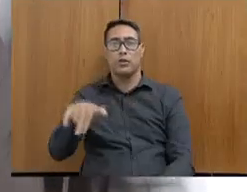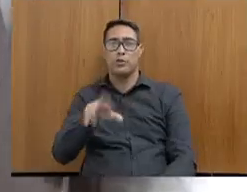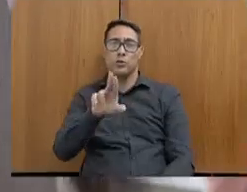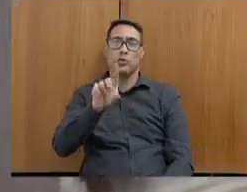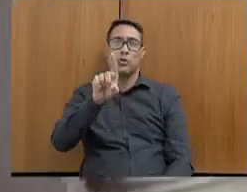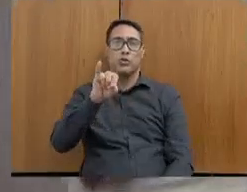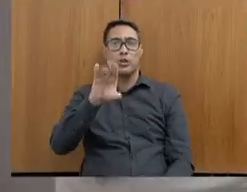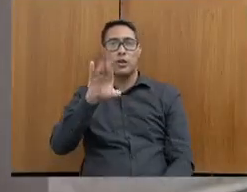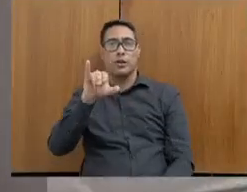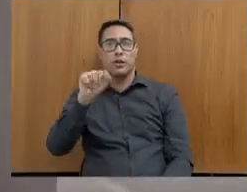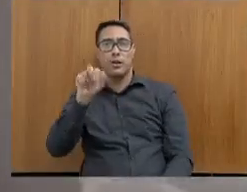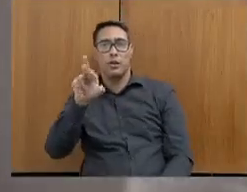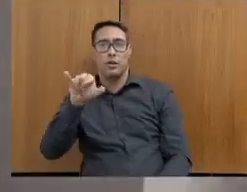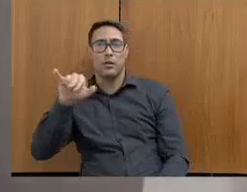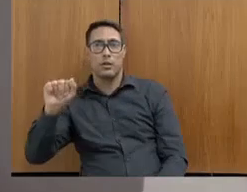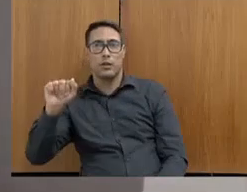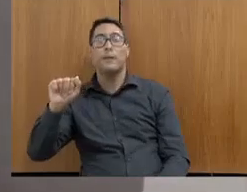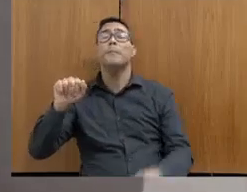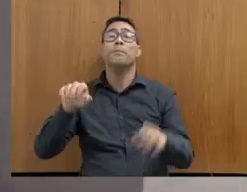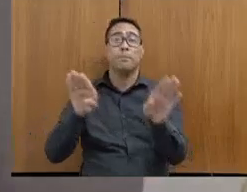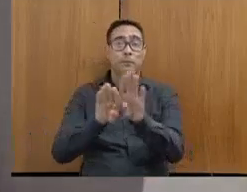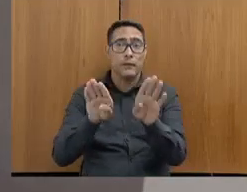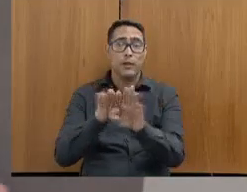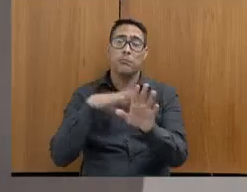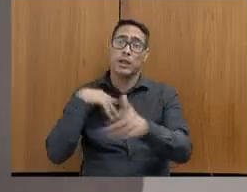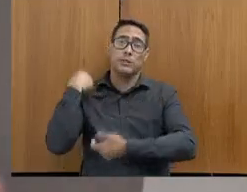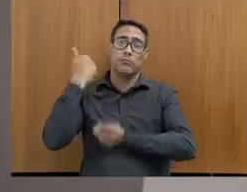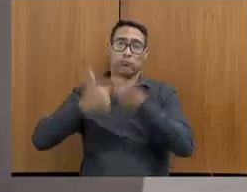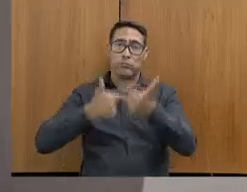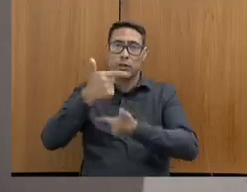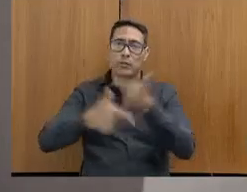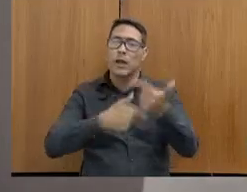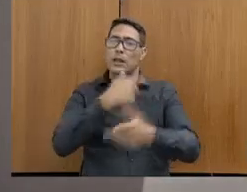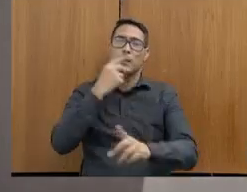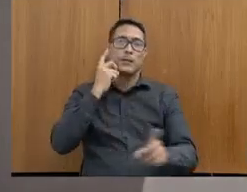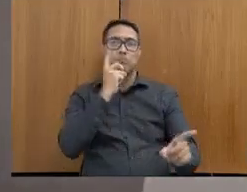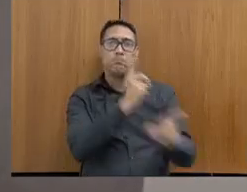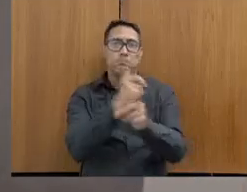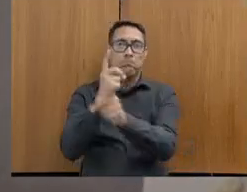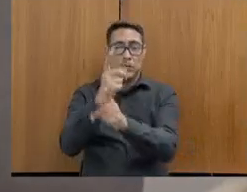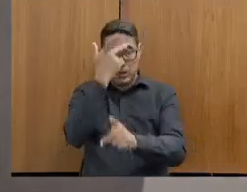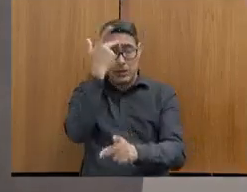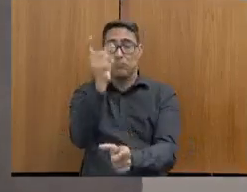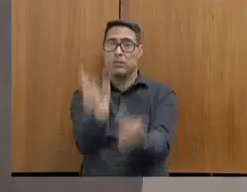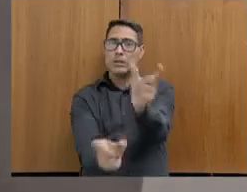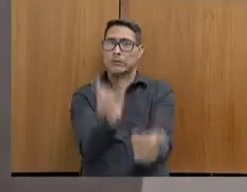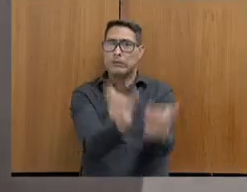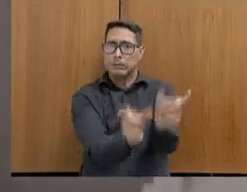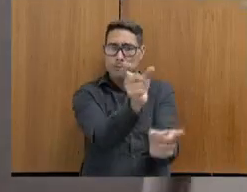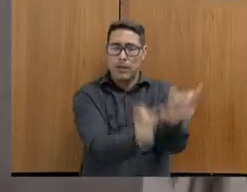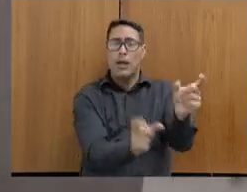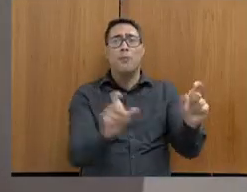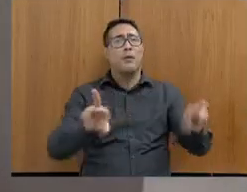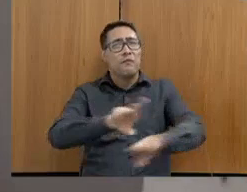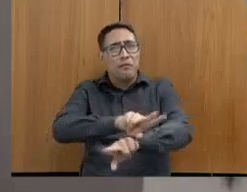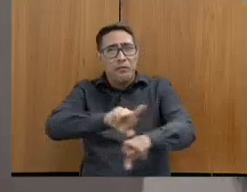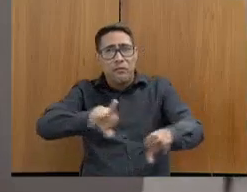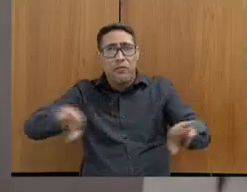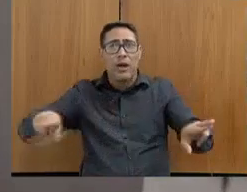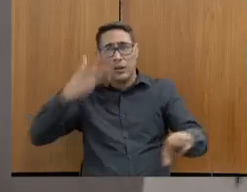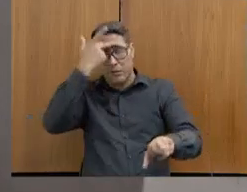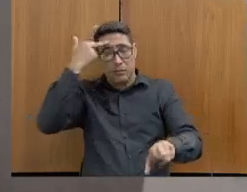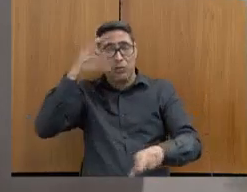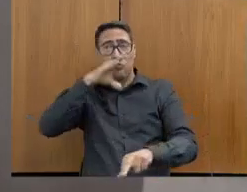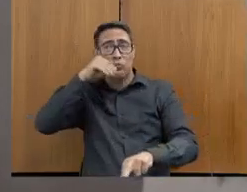e também a atividade identificação civil né porque vários desses servidores cedidos eles estão hoje